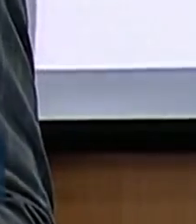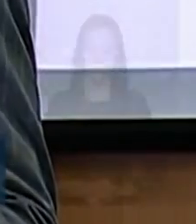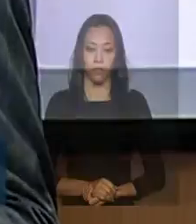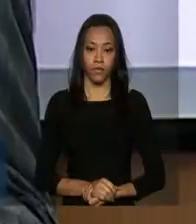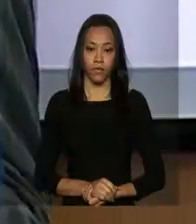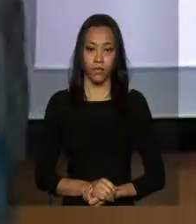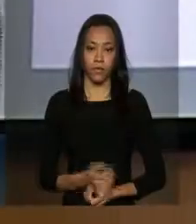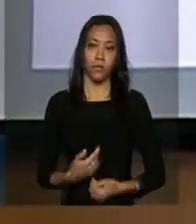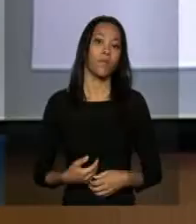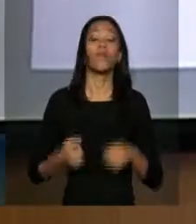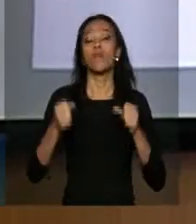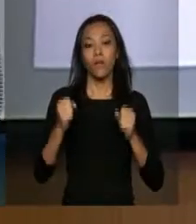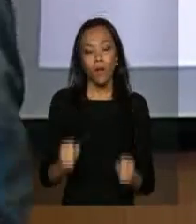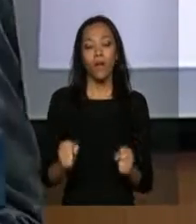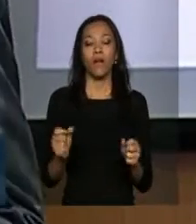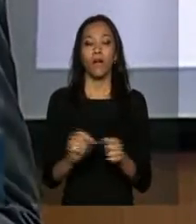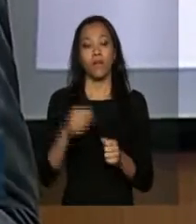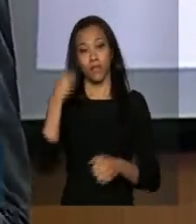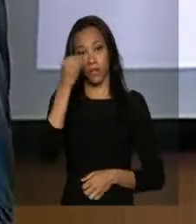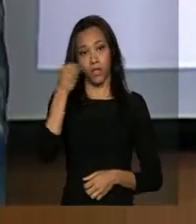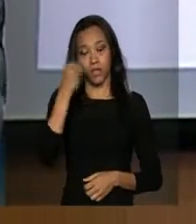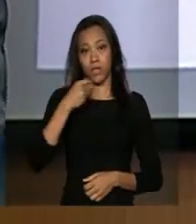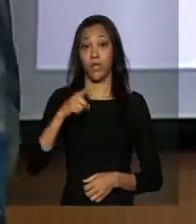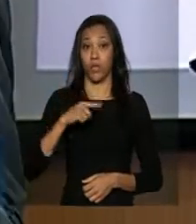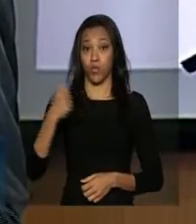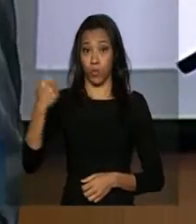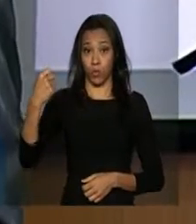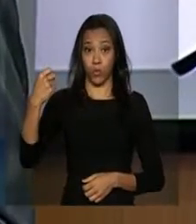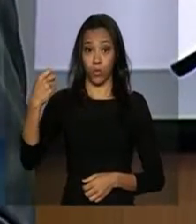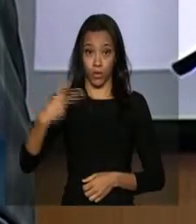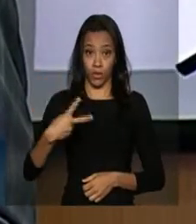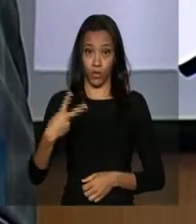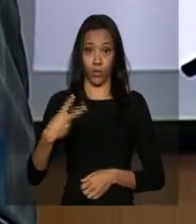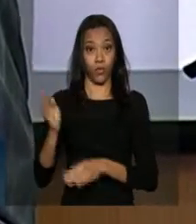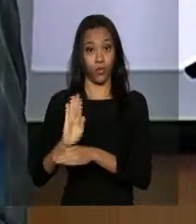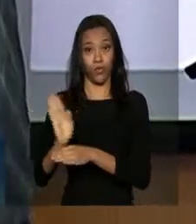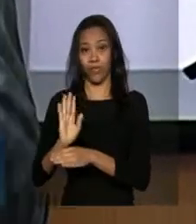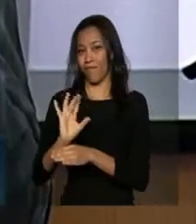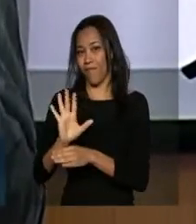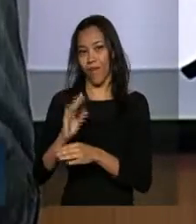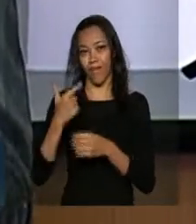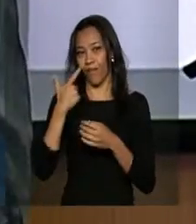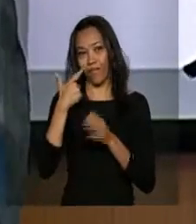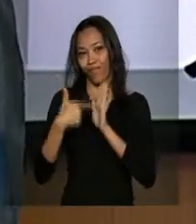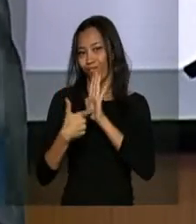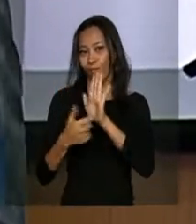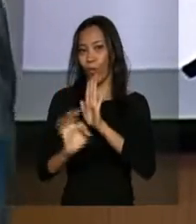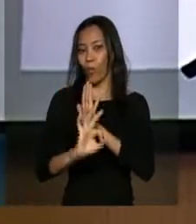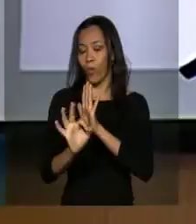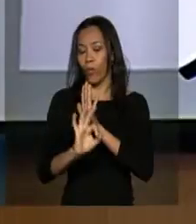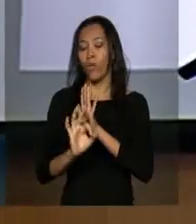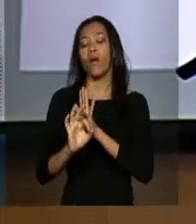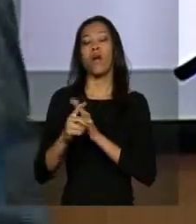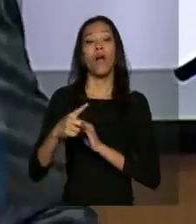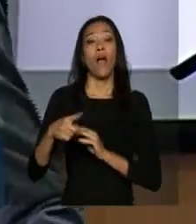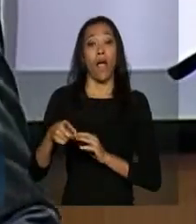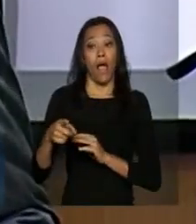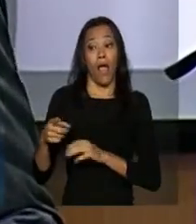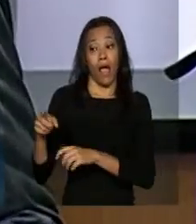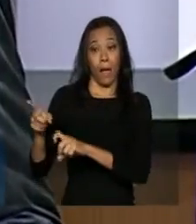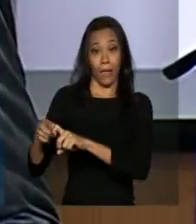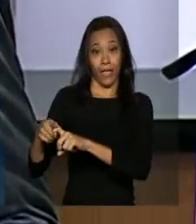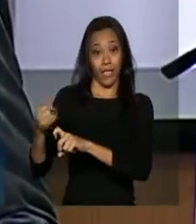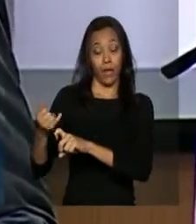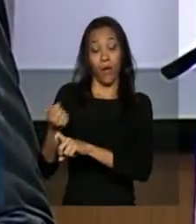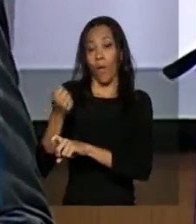nós temos um segundo filme aqui, mas nós não vamos passá-lo. Vocês vão ter que entrar. A doutora Ana Paula quase não